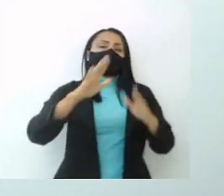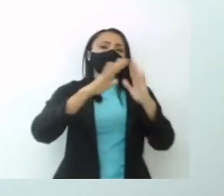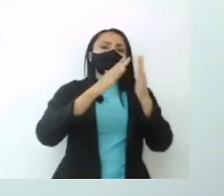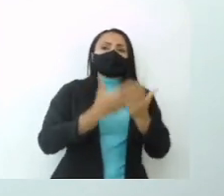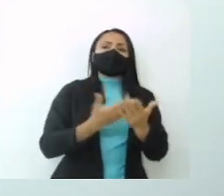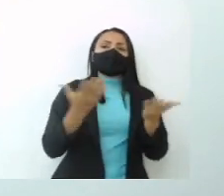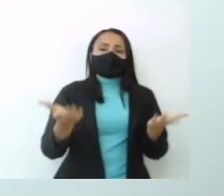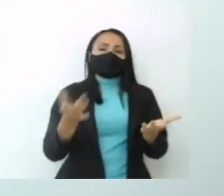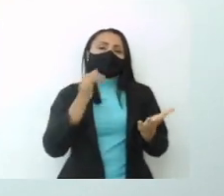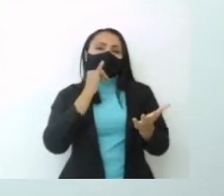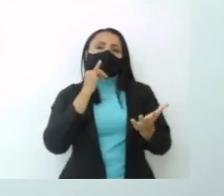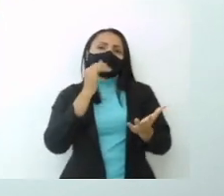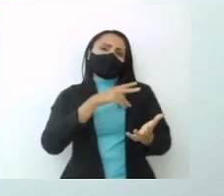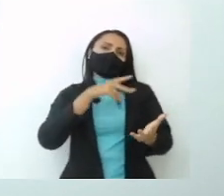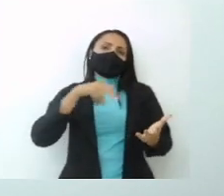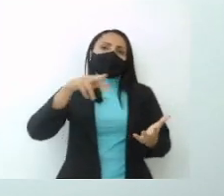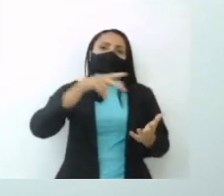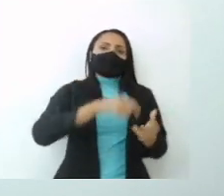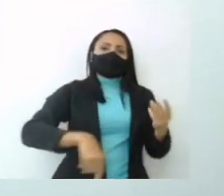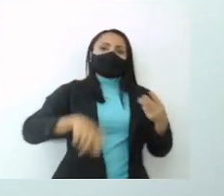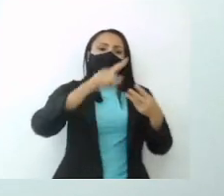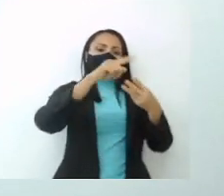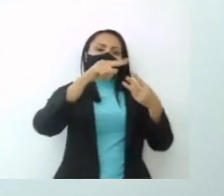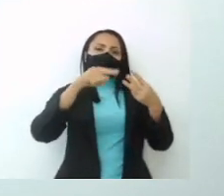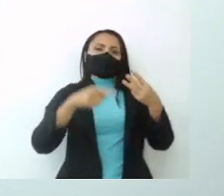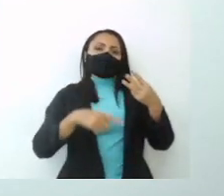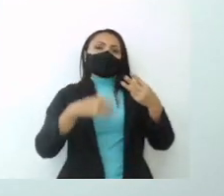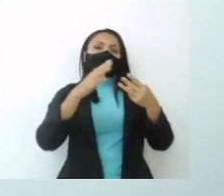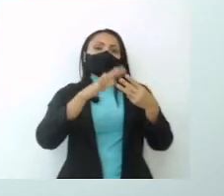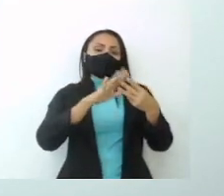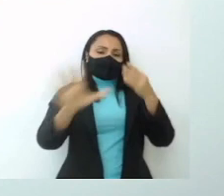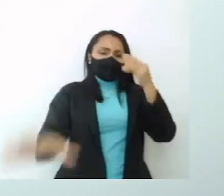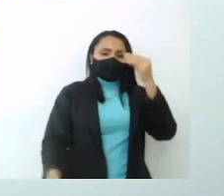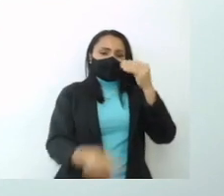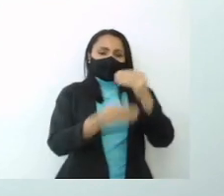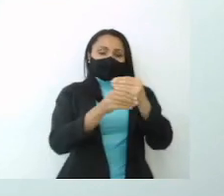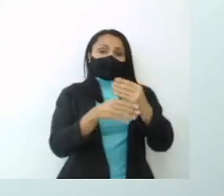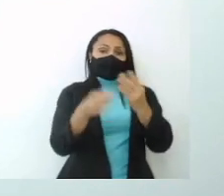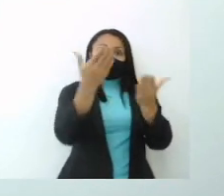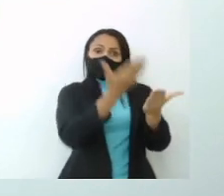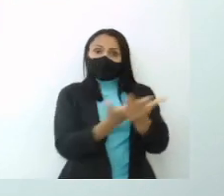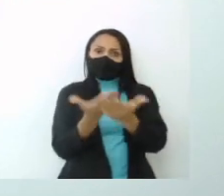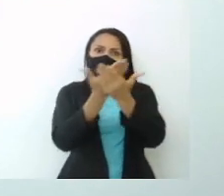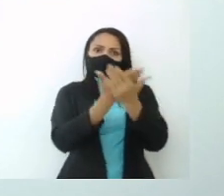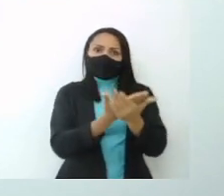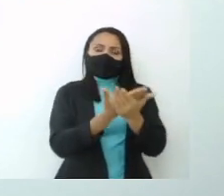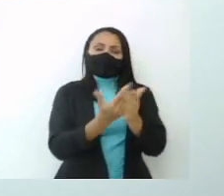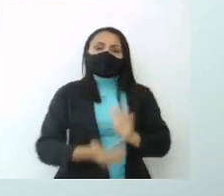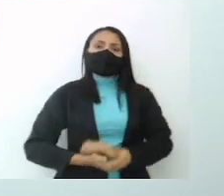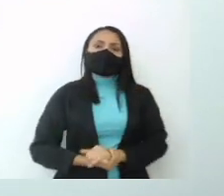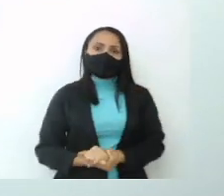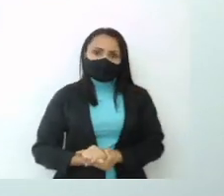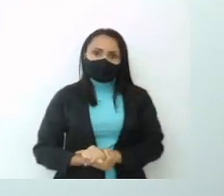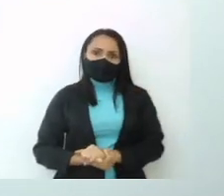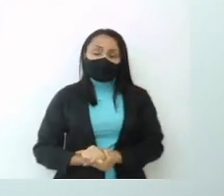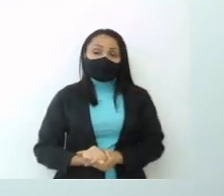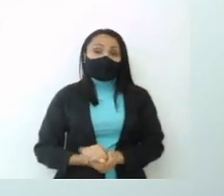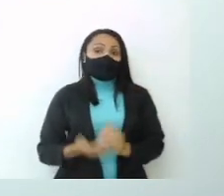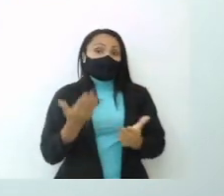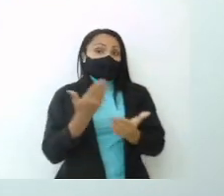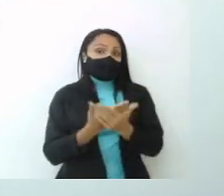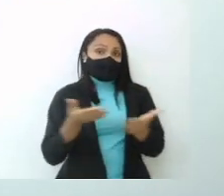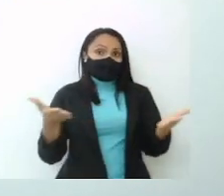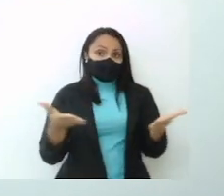para casa. Então você tem 3 elementos aí para complementar os outros, tá? A aula aqui agora